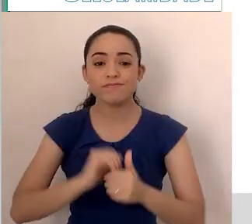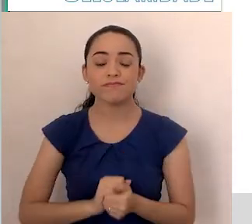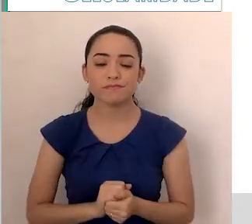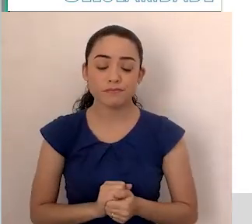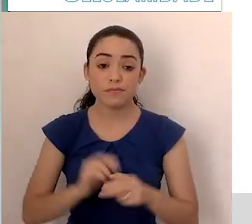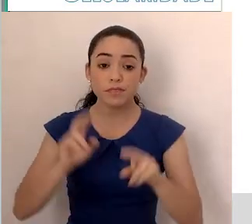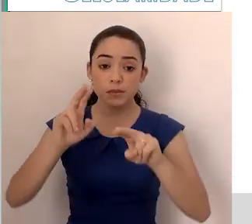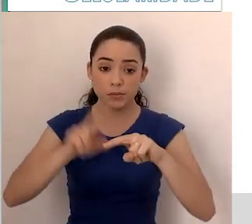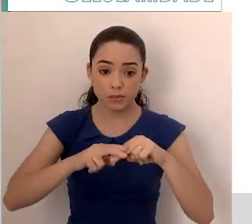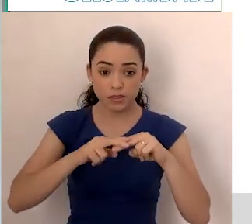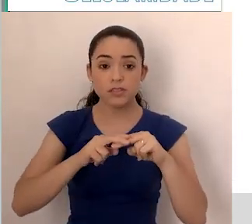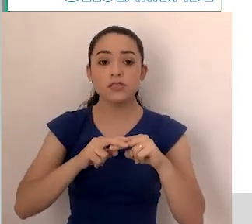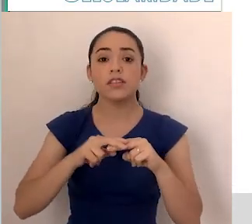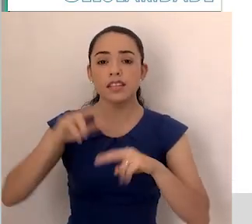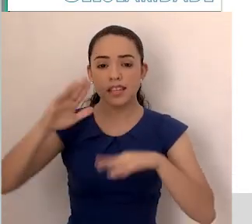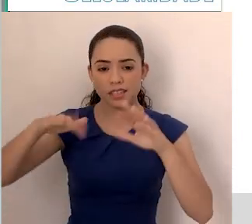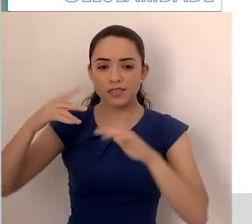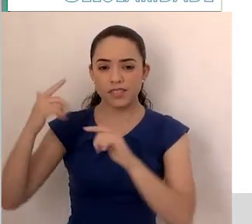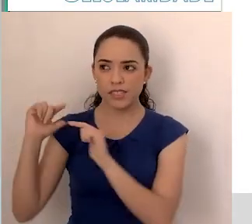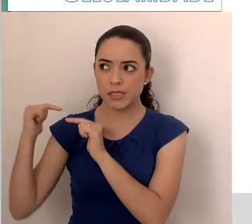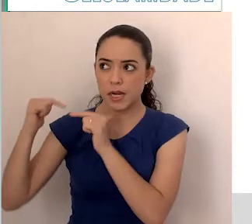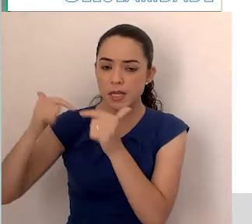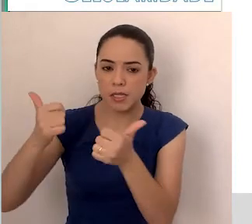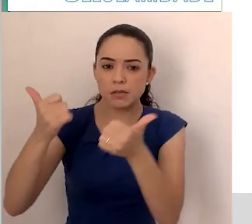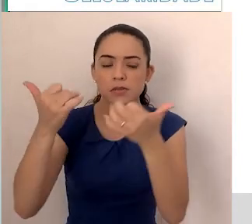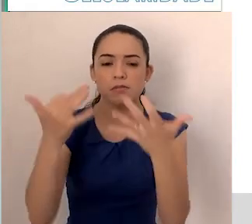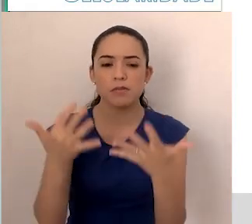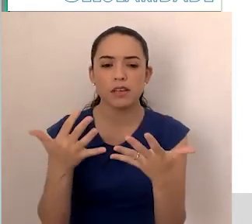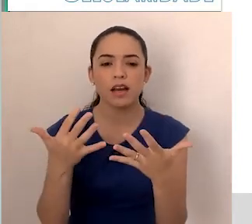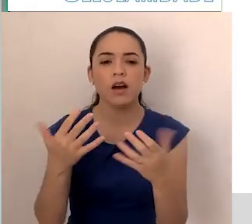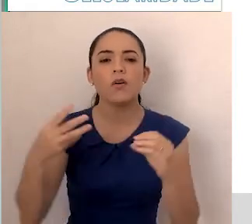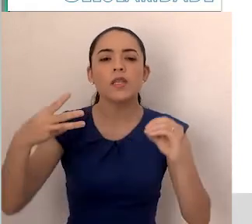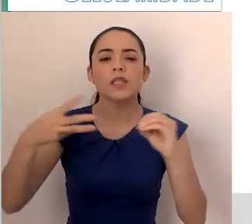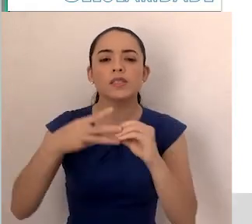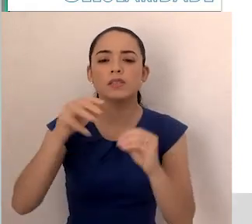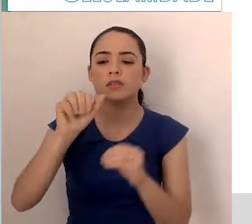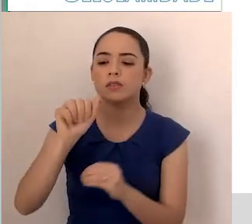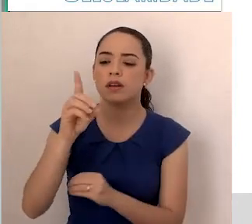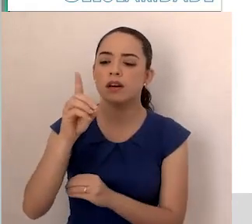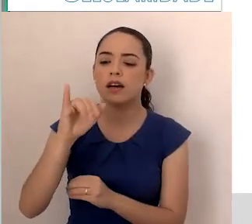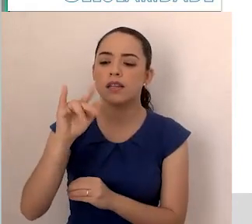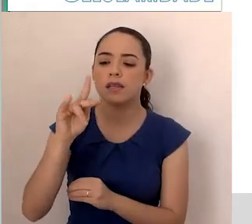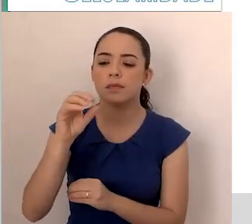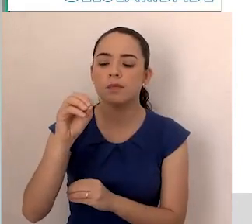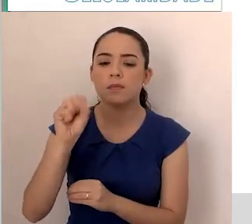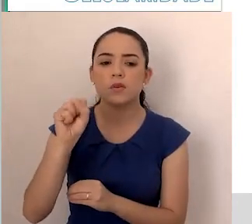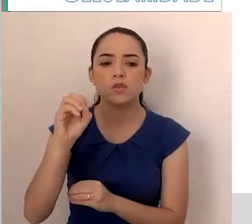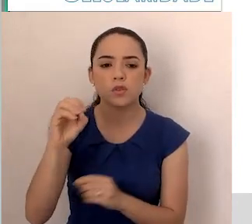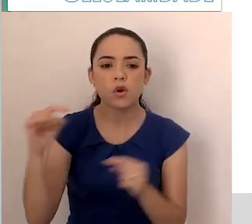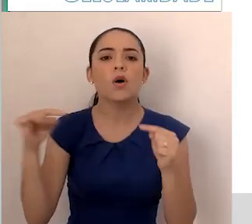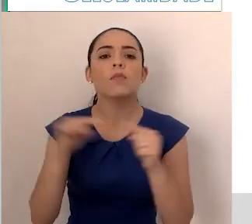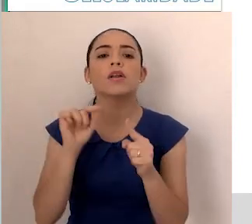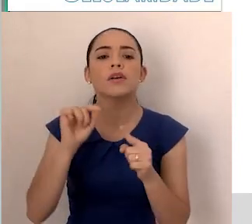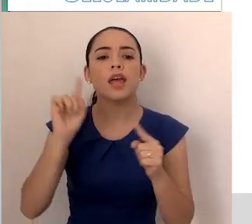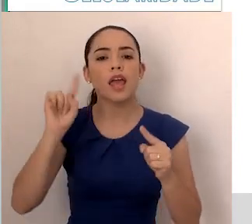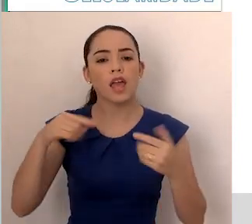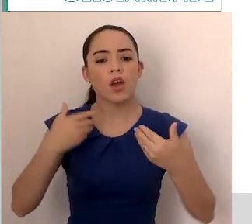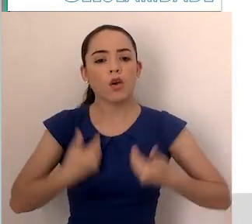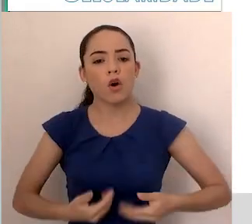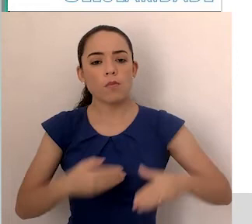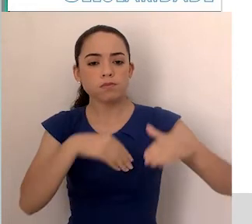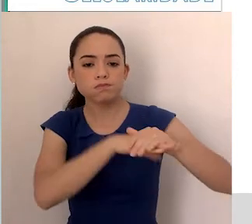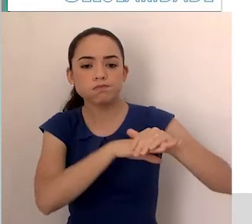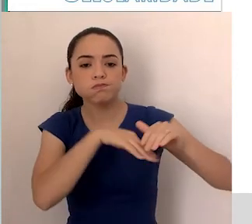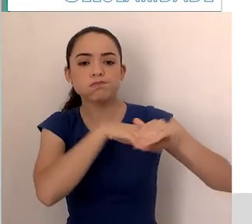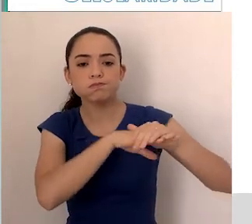tradicional determina que o tecido adiposo é apenas um estoque do organismo devido ao excesso de calorias ingeridas, de onde os